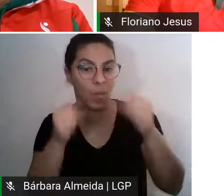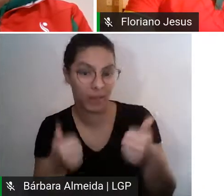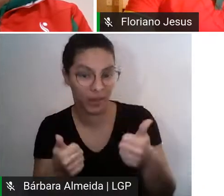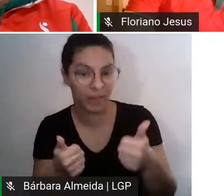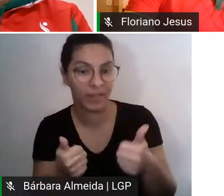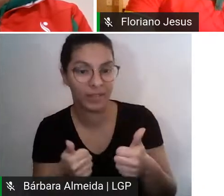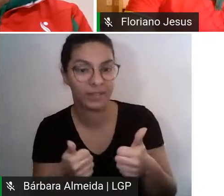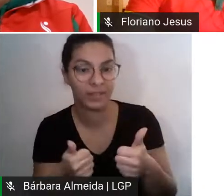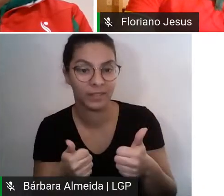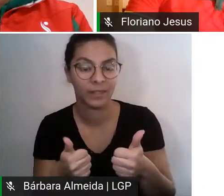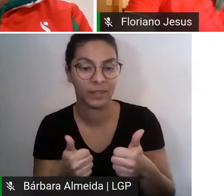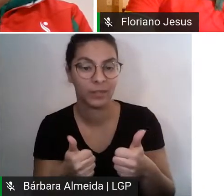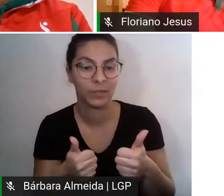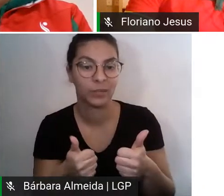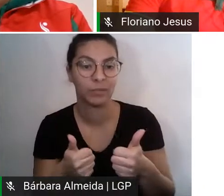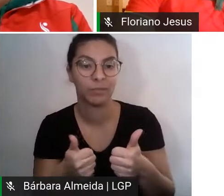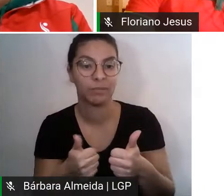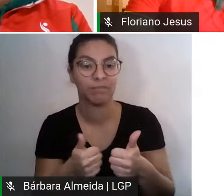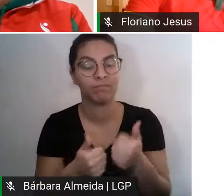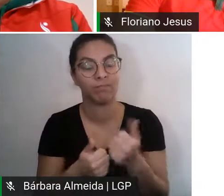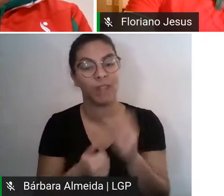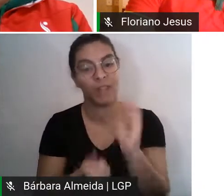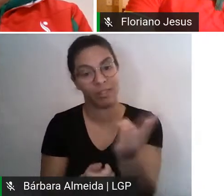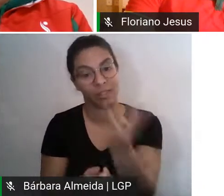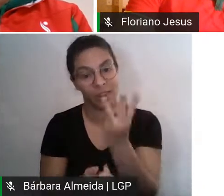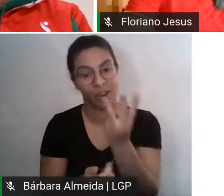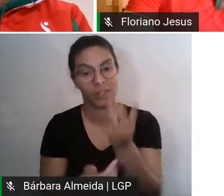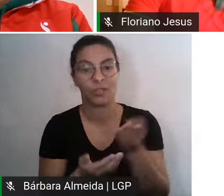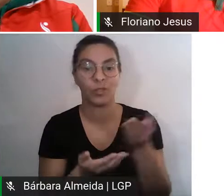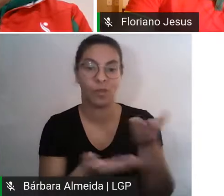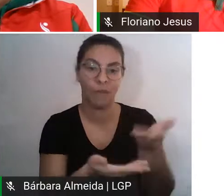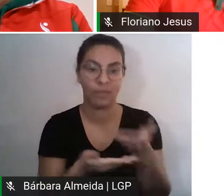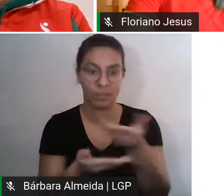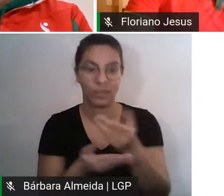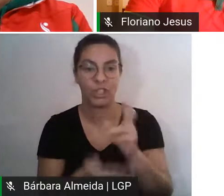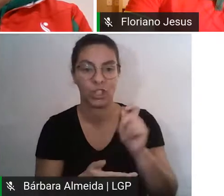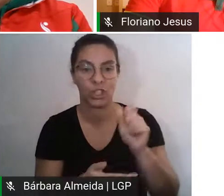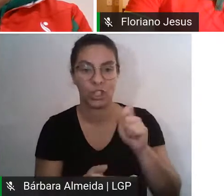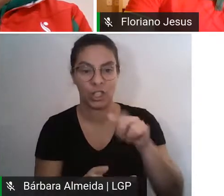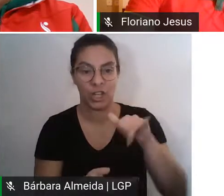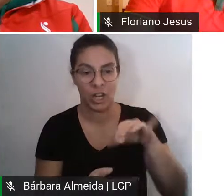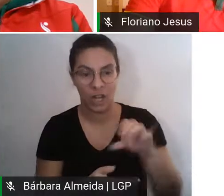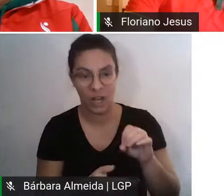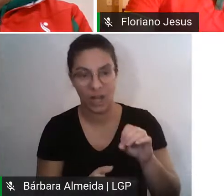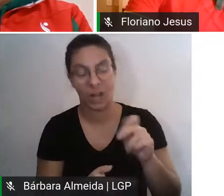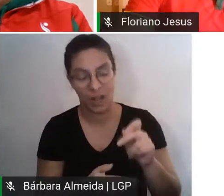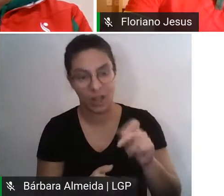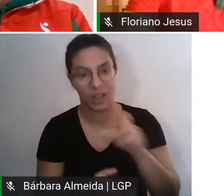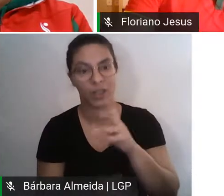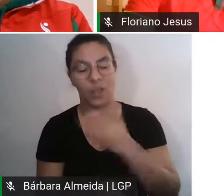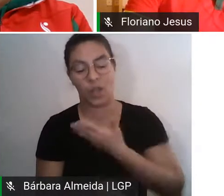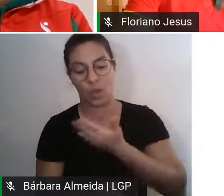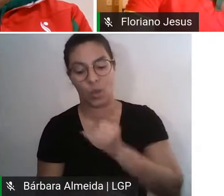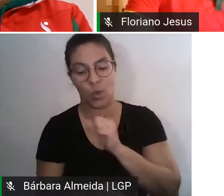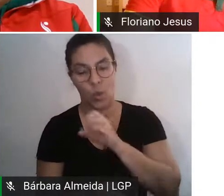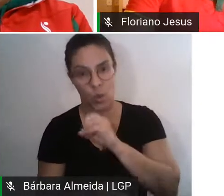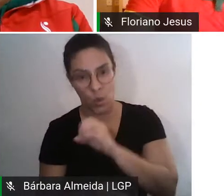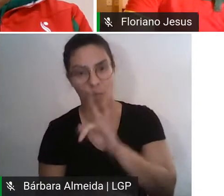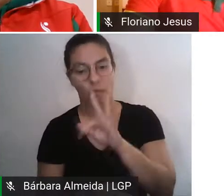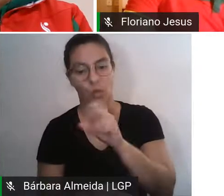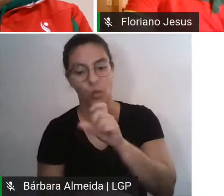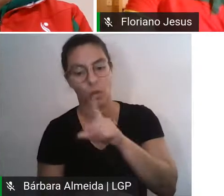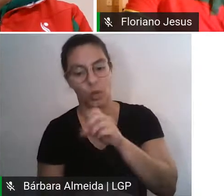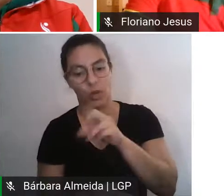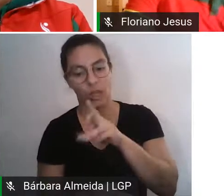ao nosso painel de convidados, Regina Costa, Diogo Silva, Floriano Jesus, obrigado por terem acedido ao nosso